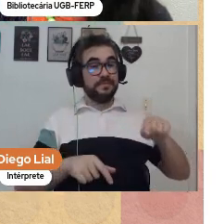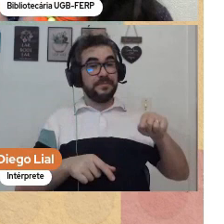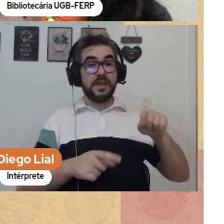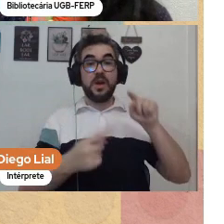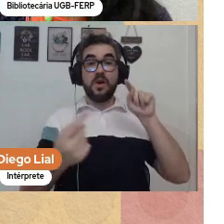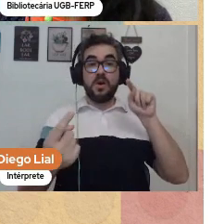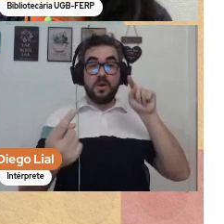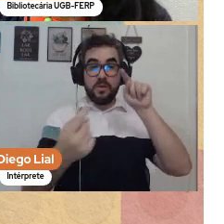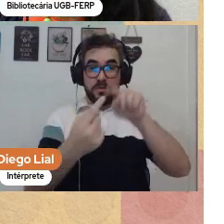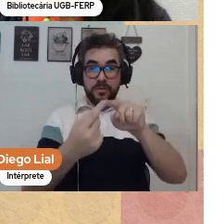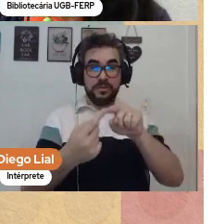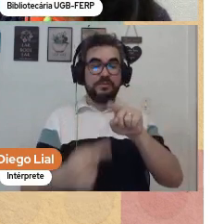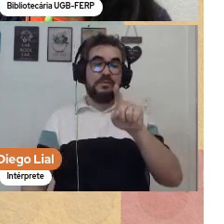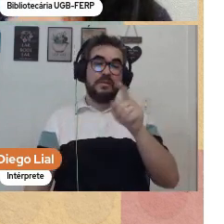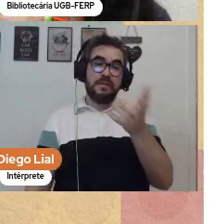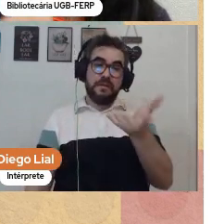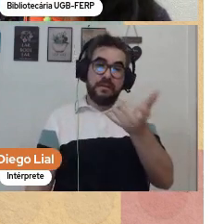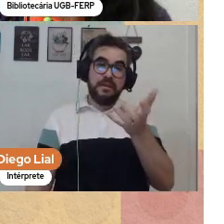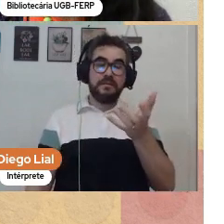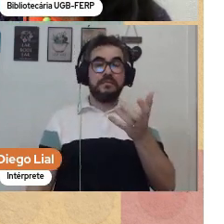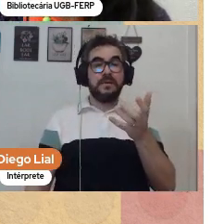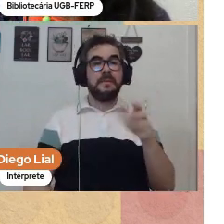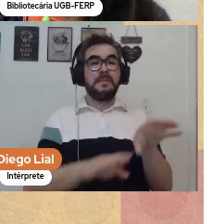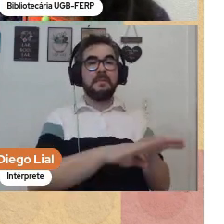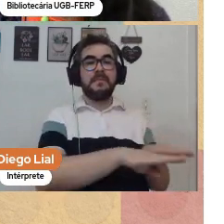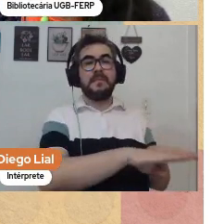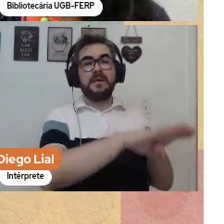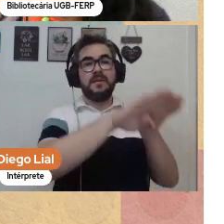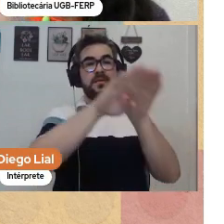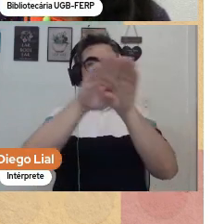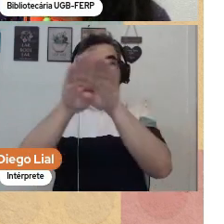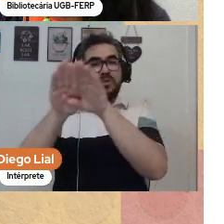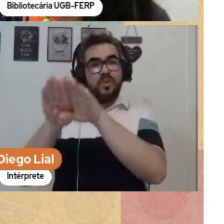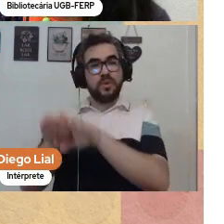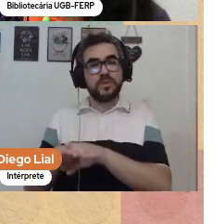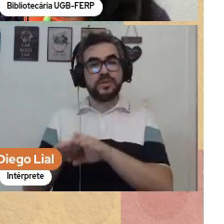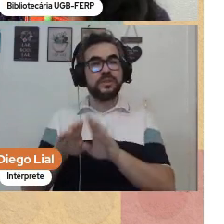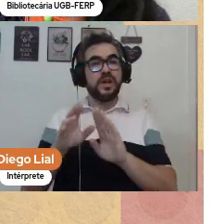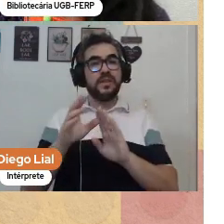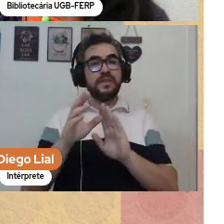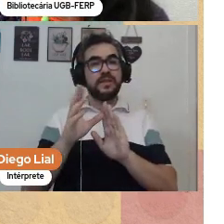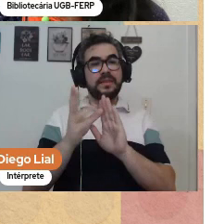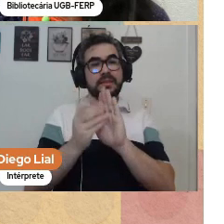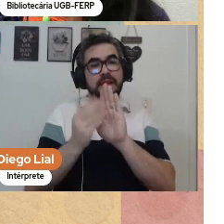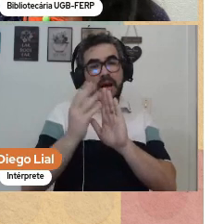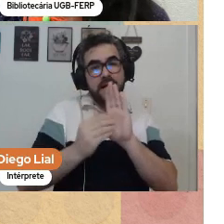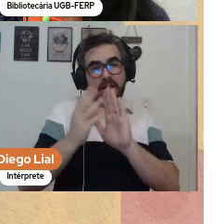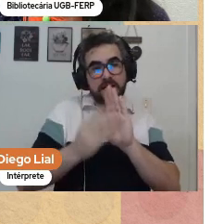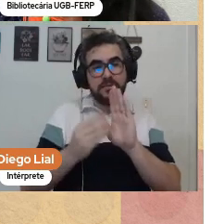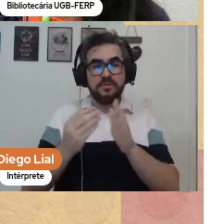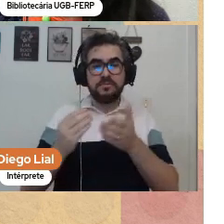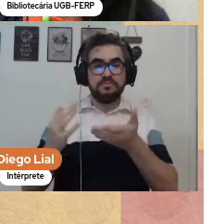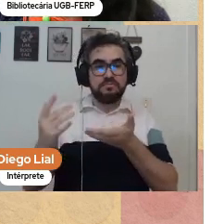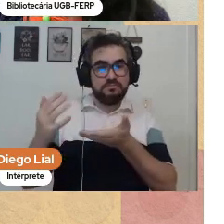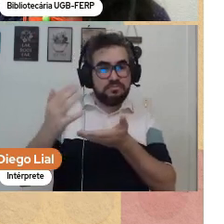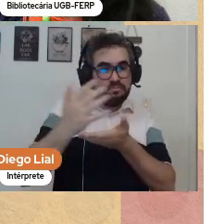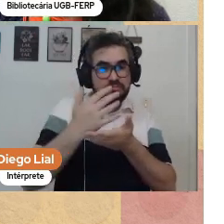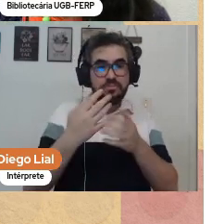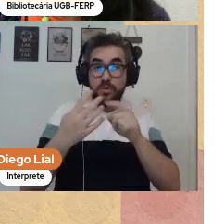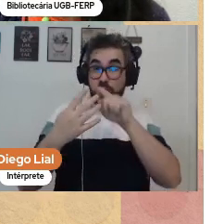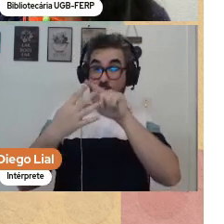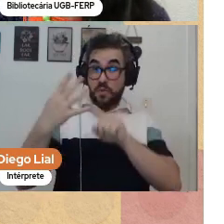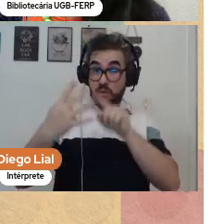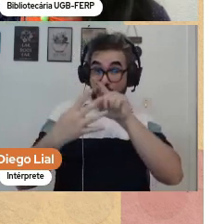padronizar os metadados de documentos arquivísticos digitais dos quatro gêneros, né, o audiovisual, o iconográfico,